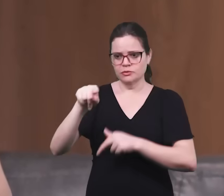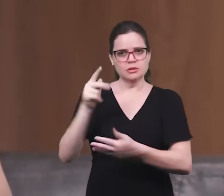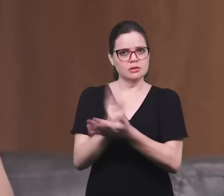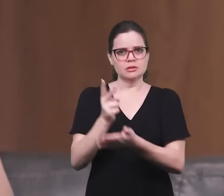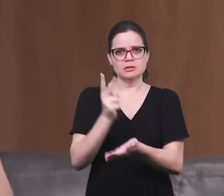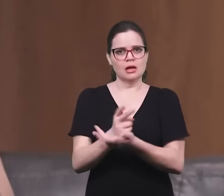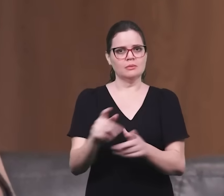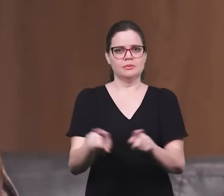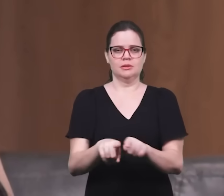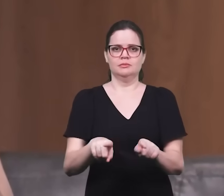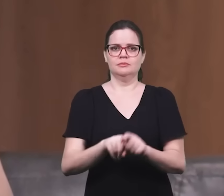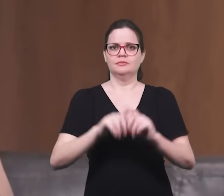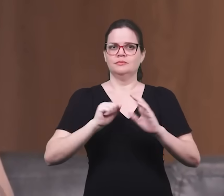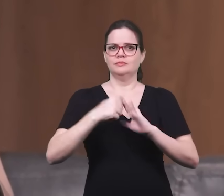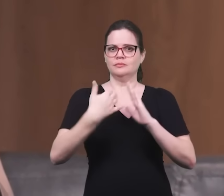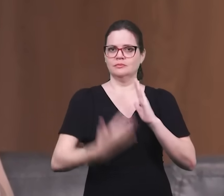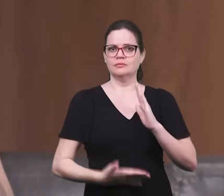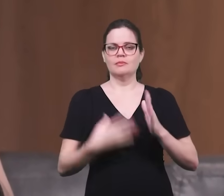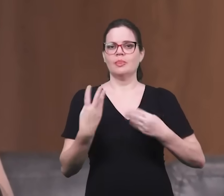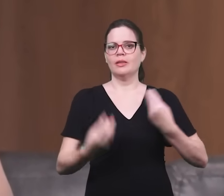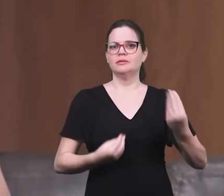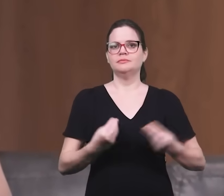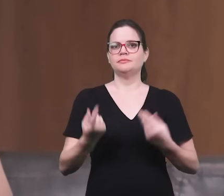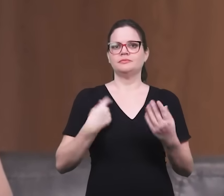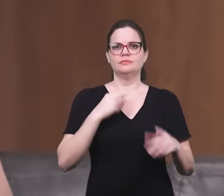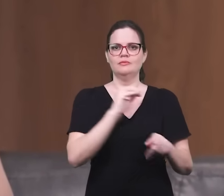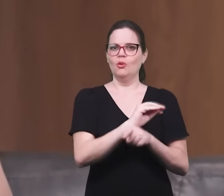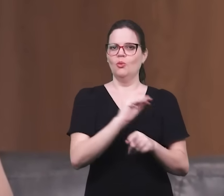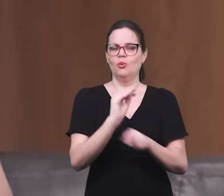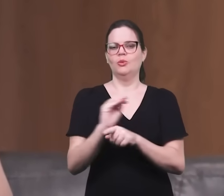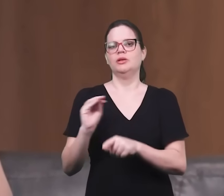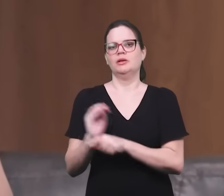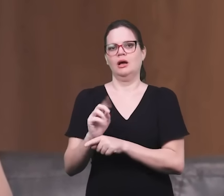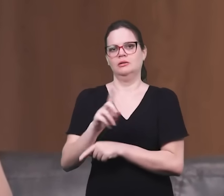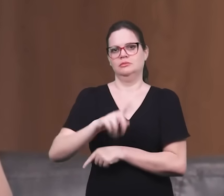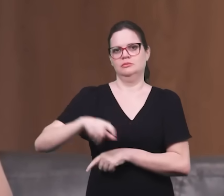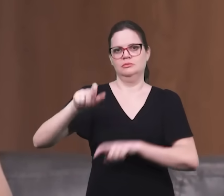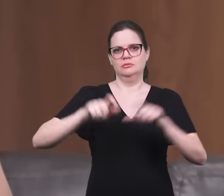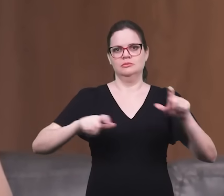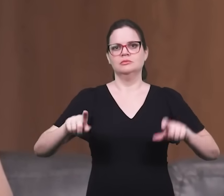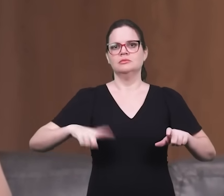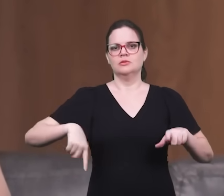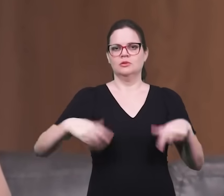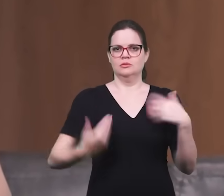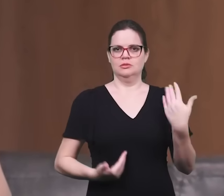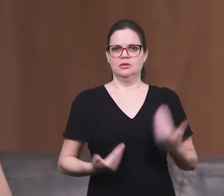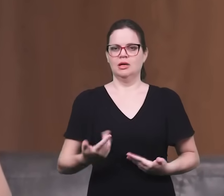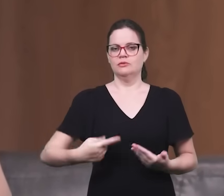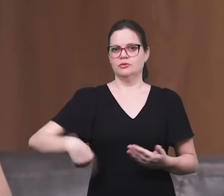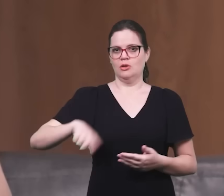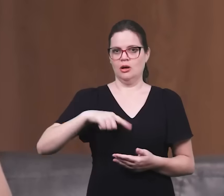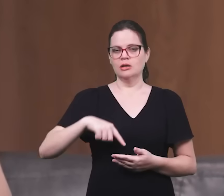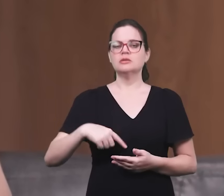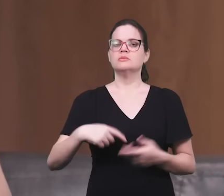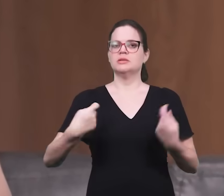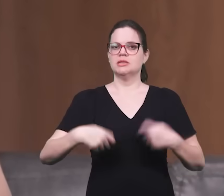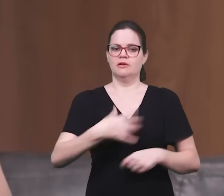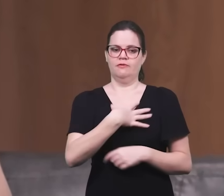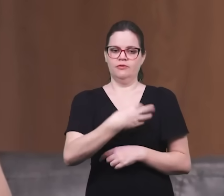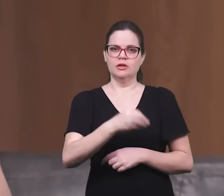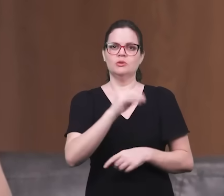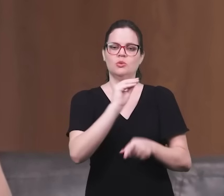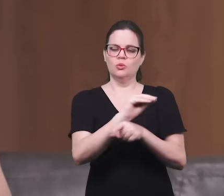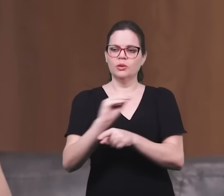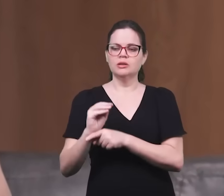Então, essa característica demonstra o cuidado que nós temos que ter com os nossos filhos, né? De não abandoná-los,